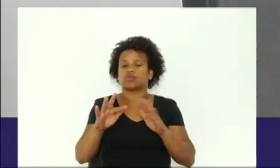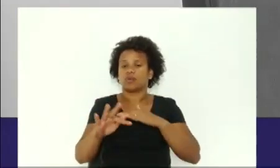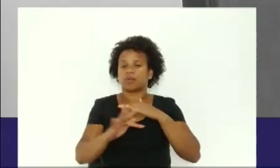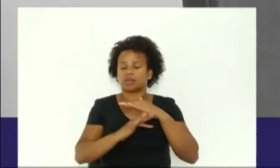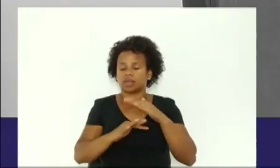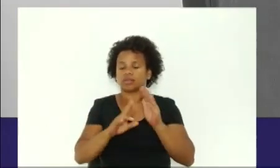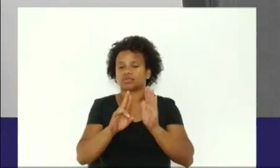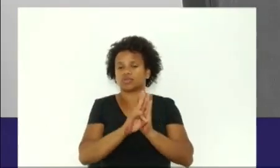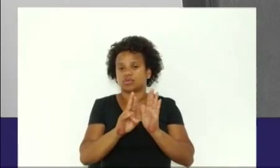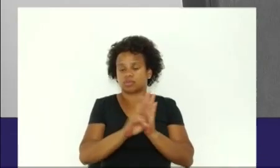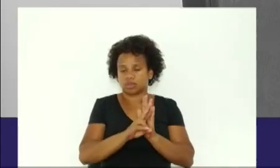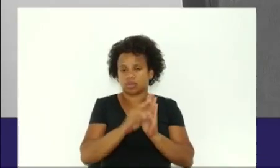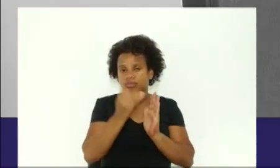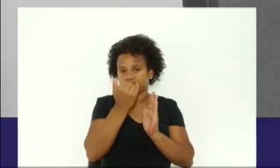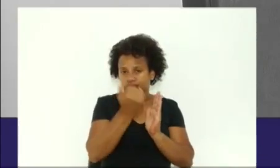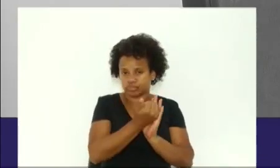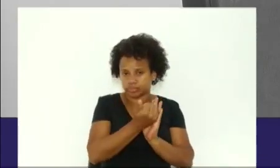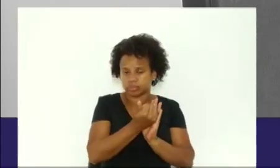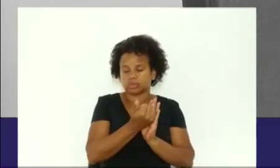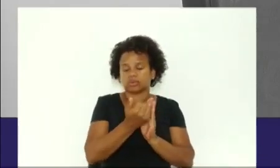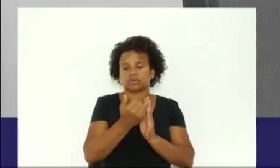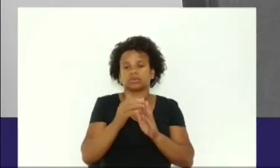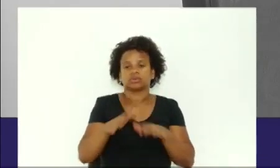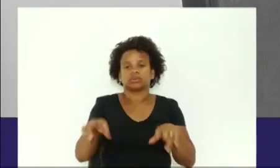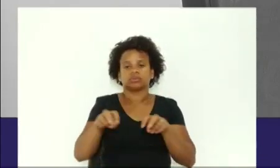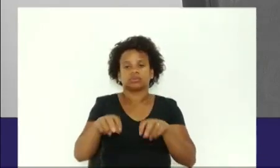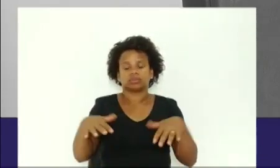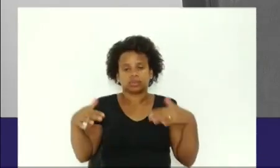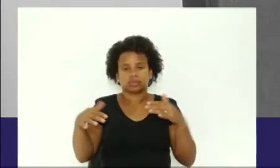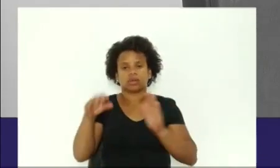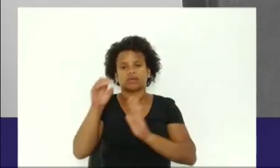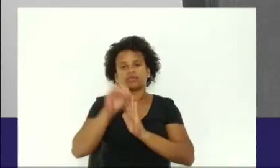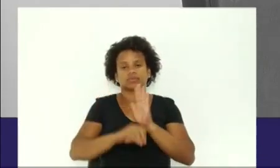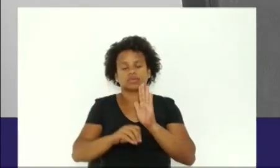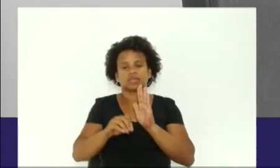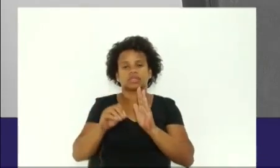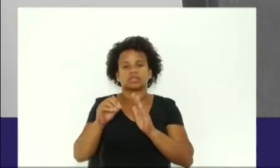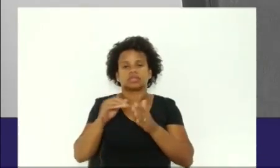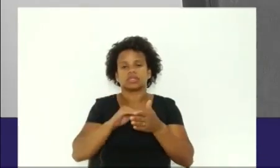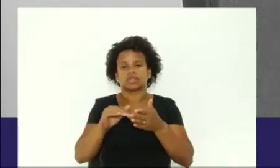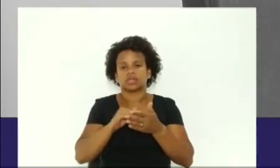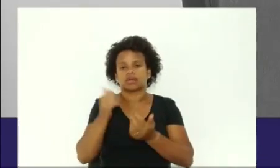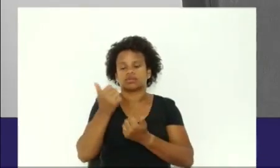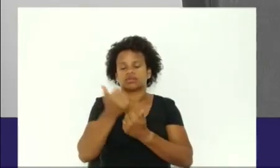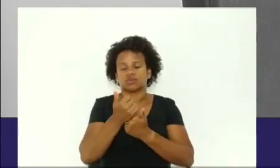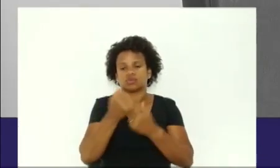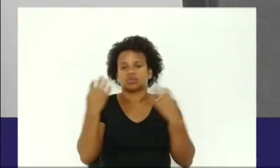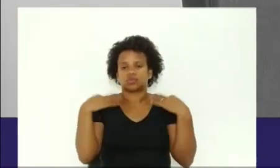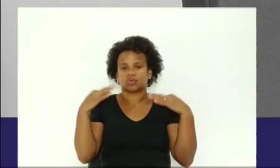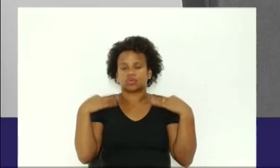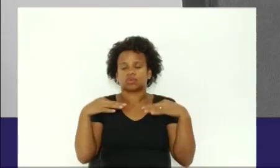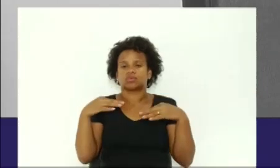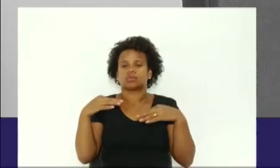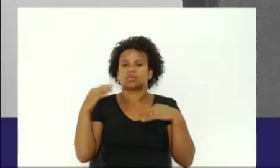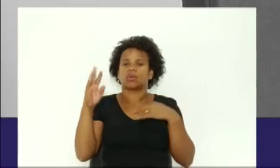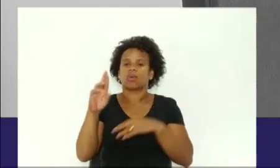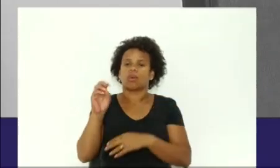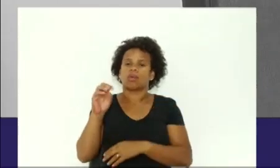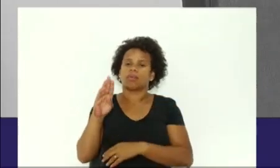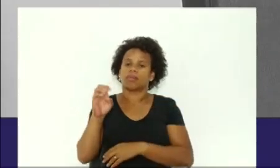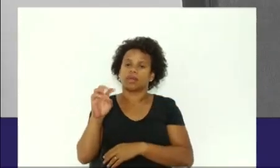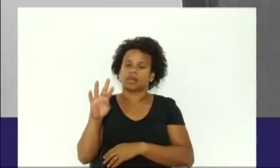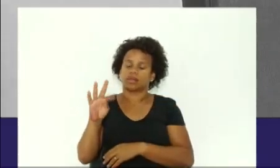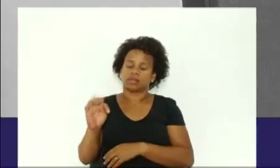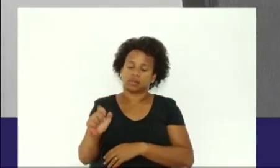regimentais, ouvido o plenário, seja oficiado a secretária adjunta de Turismo, Roberta Leme Sogaiar, solicitando,